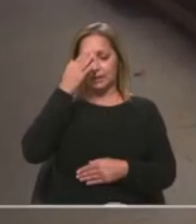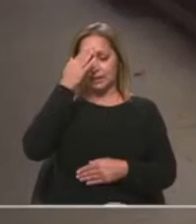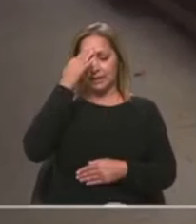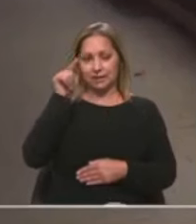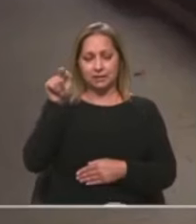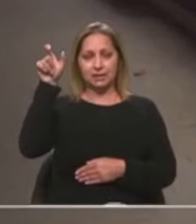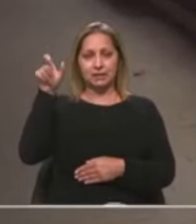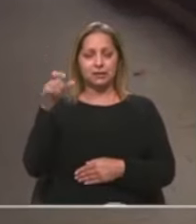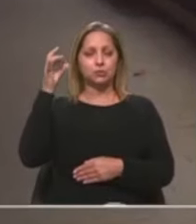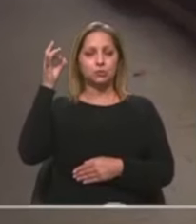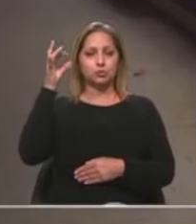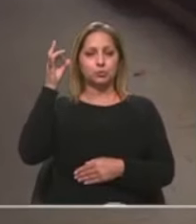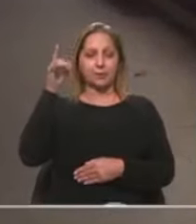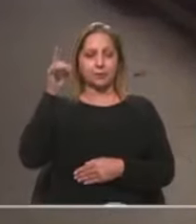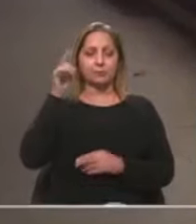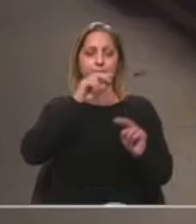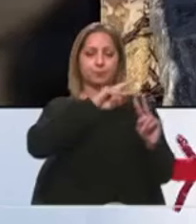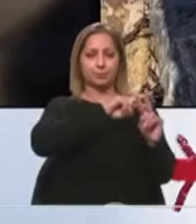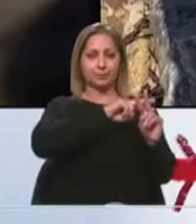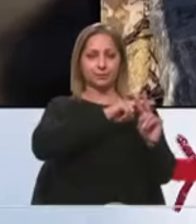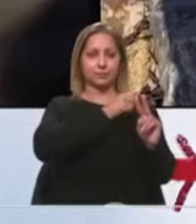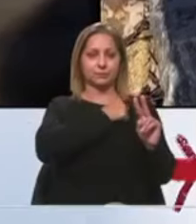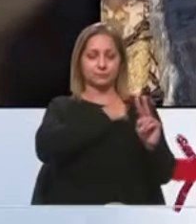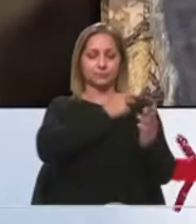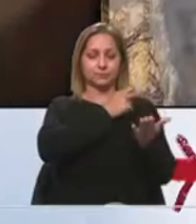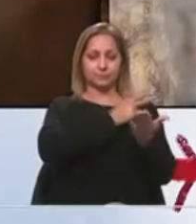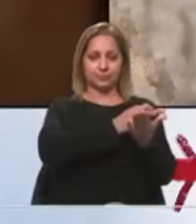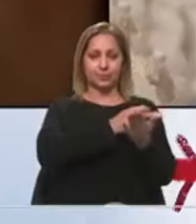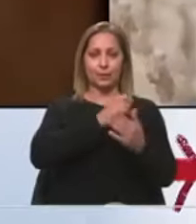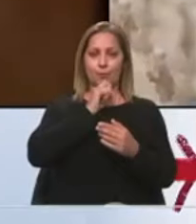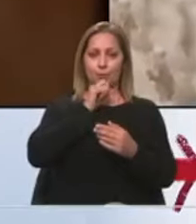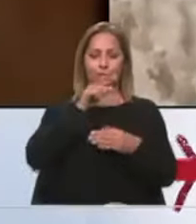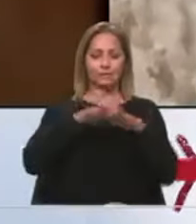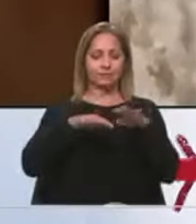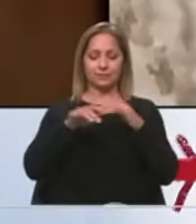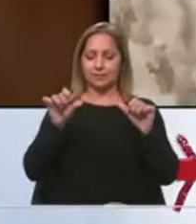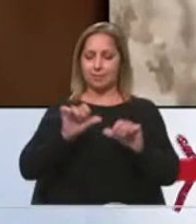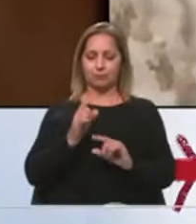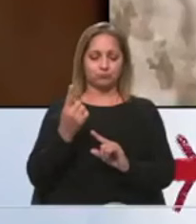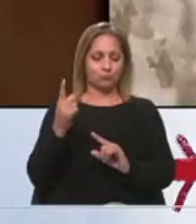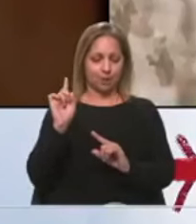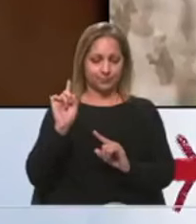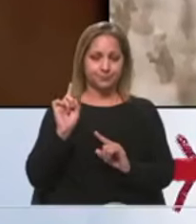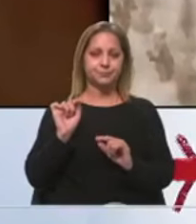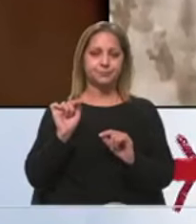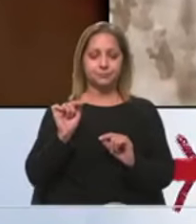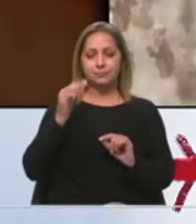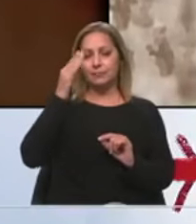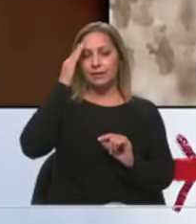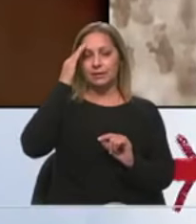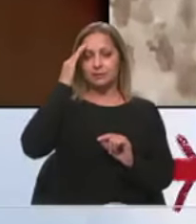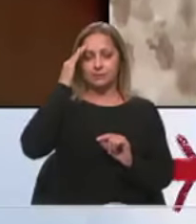que o suspeito eh em prisão em prisão domiciliária peço desculpa possa ter feito eh mal a Mónica Silva e Alega